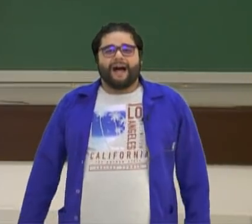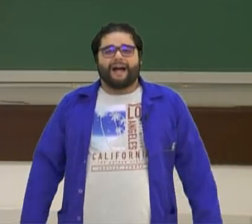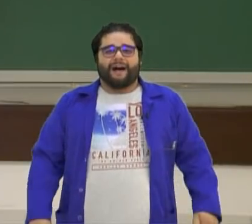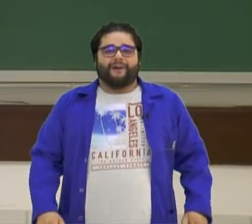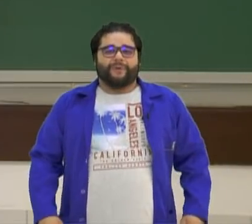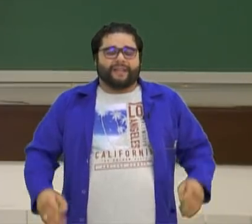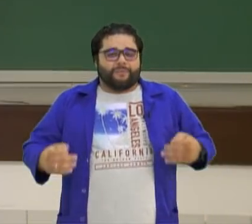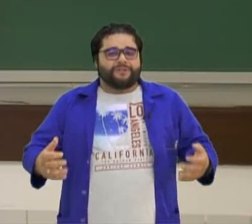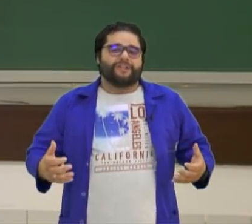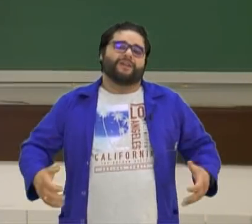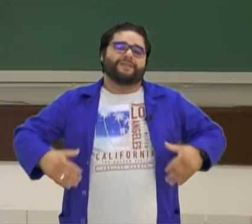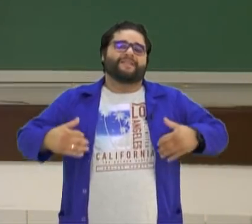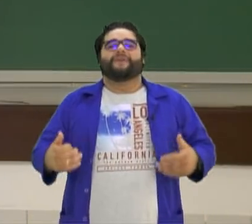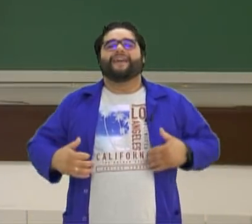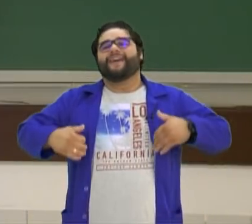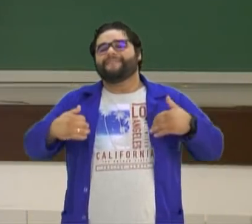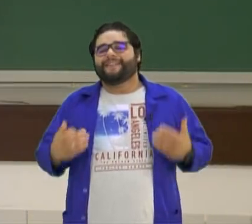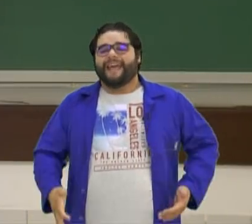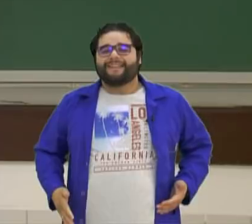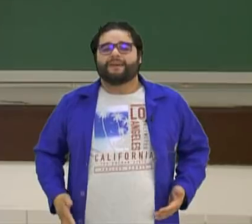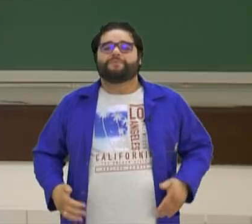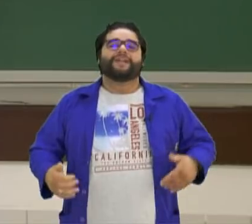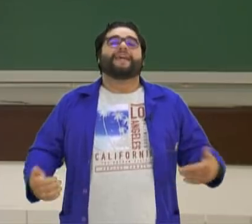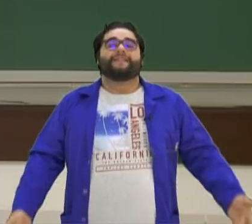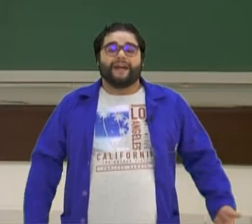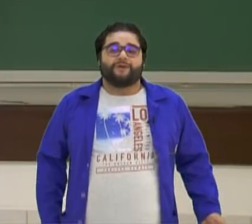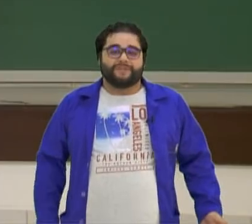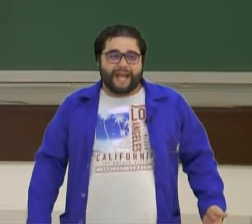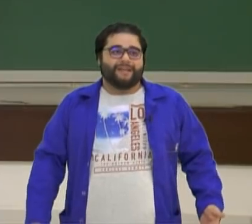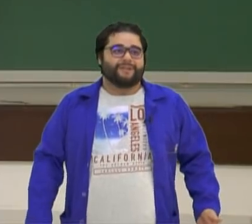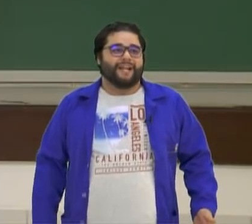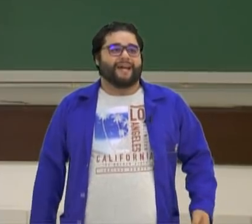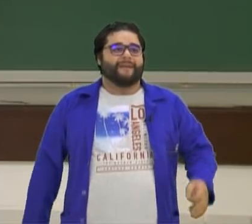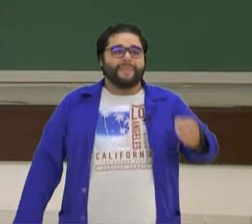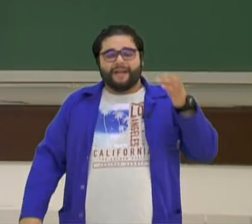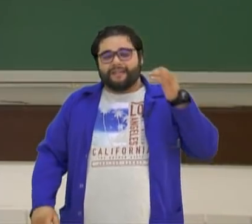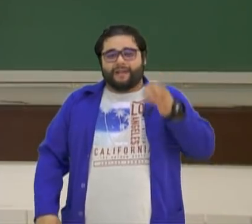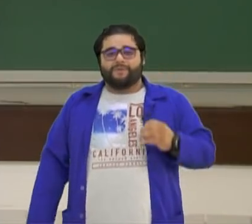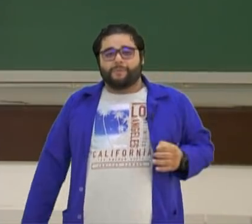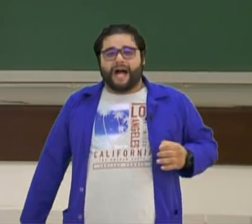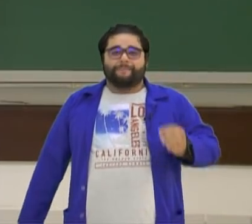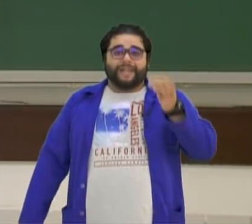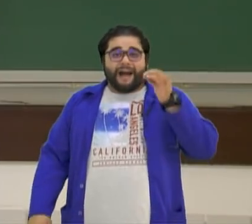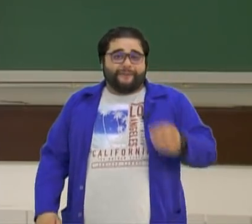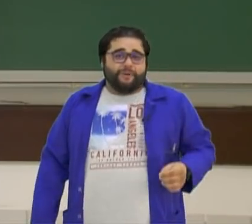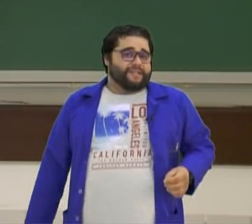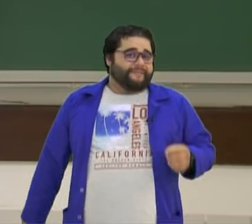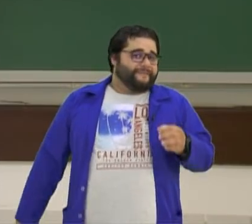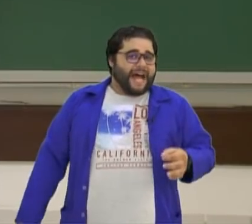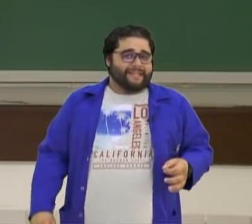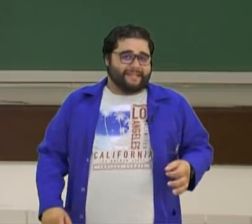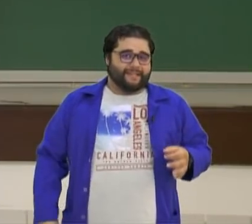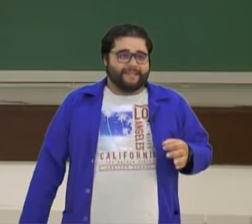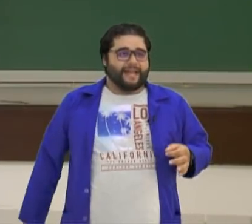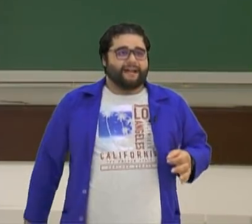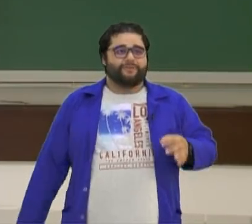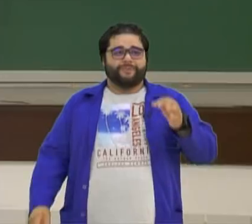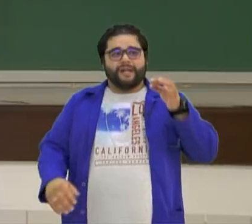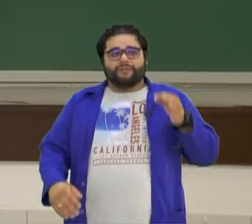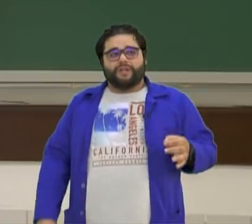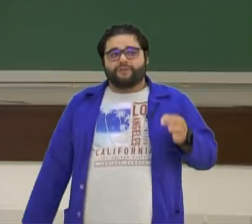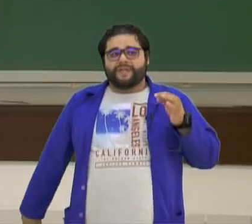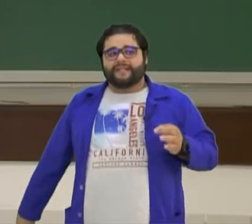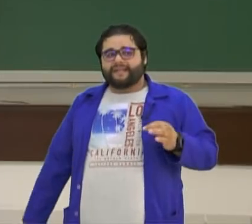colocar o intérprete de Libras também em evidência, por que não, certo, galera? Então, vamos lá. A famosa frase,